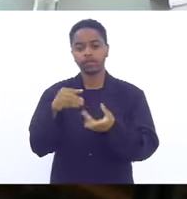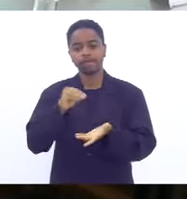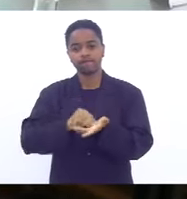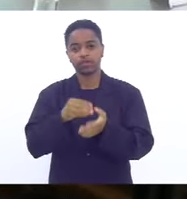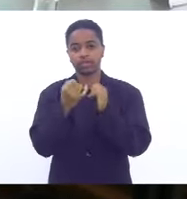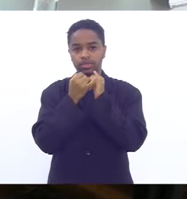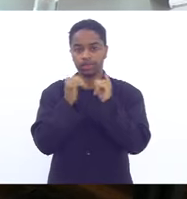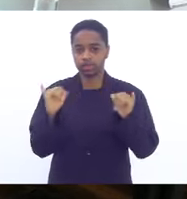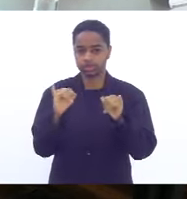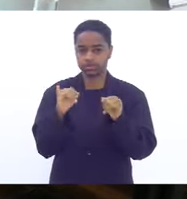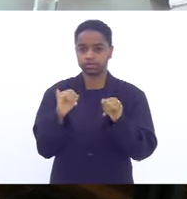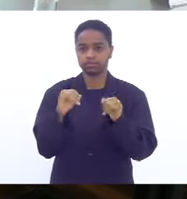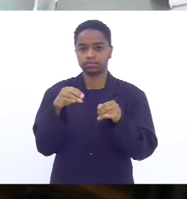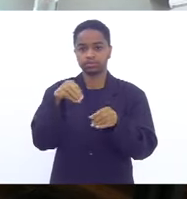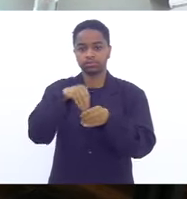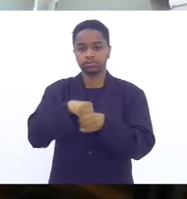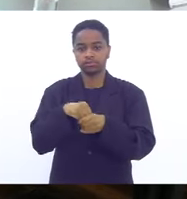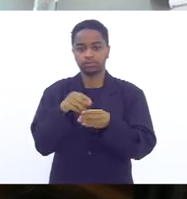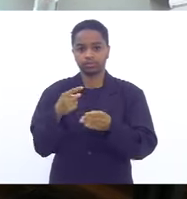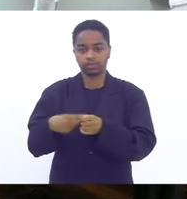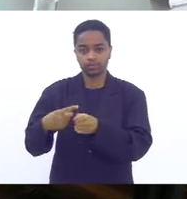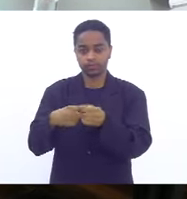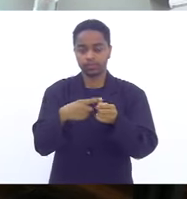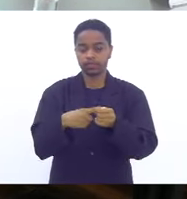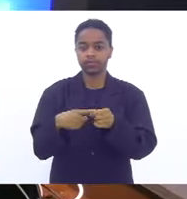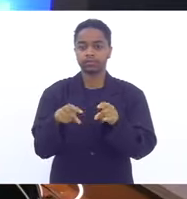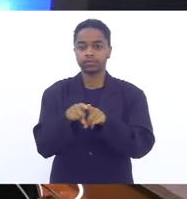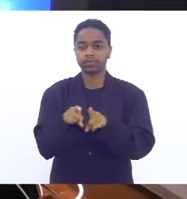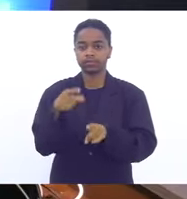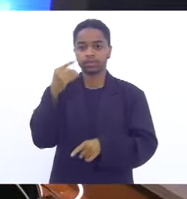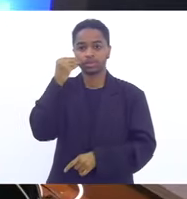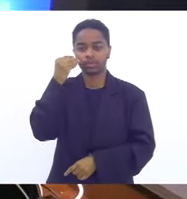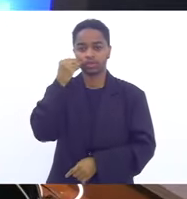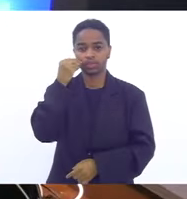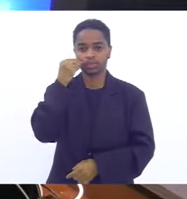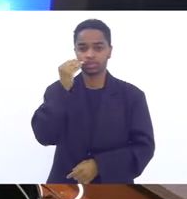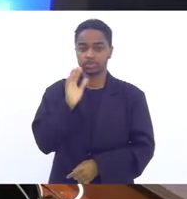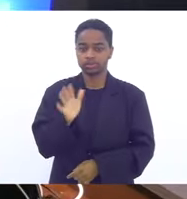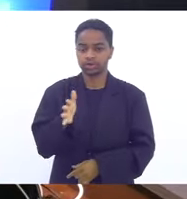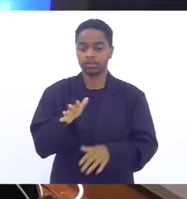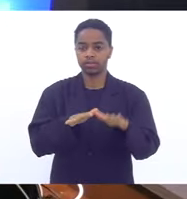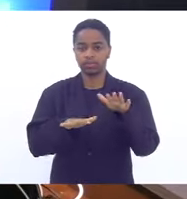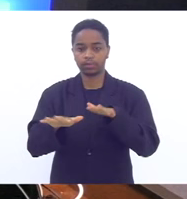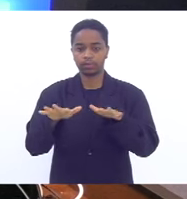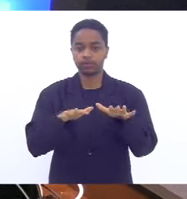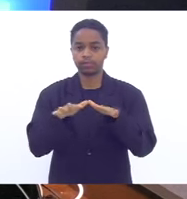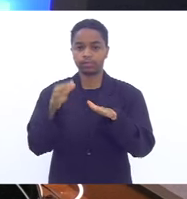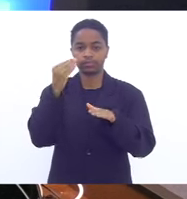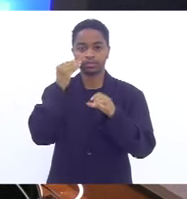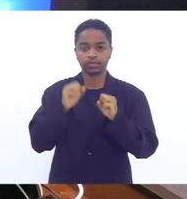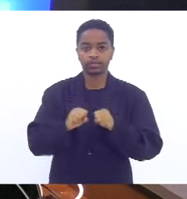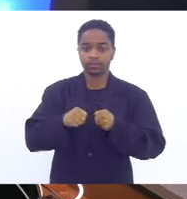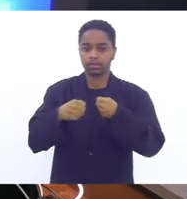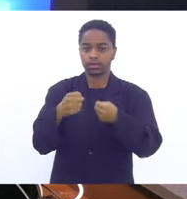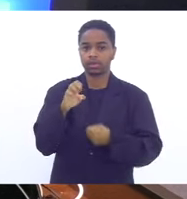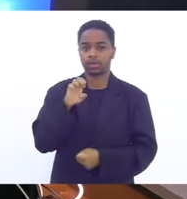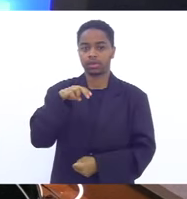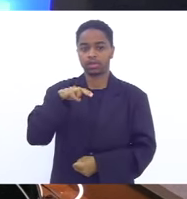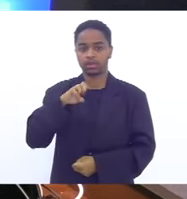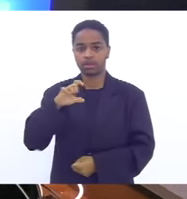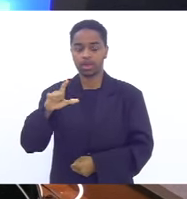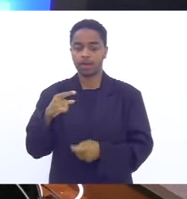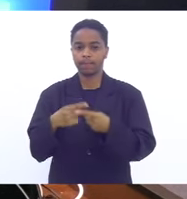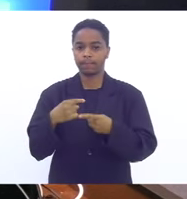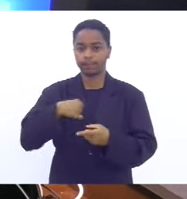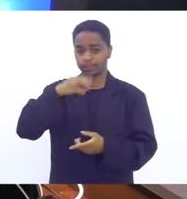energia nos bairros, inclusive que tentaram até fazer, deputado Rodrigo Amorim, um movimento em defesa da Enel, porque eu acho que a Enel